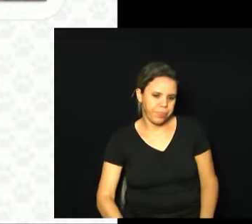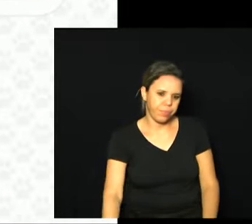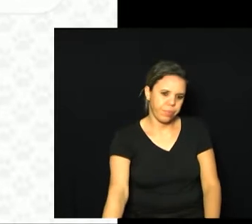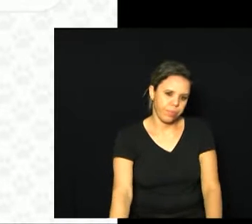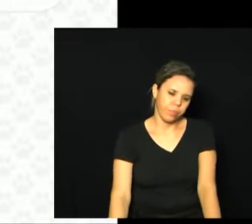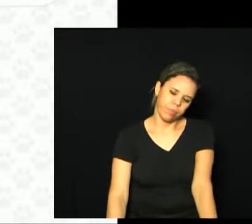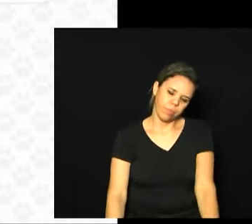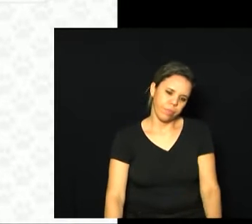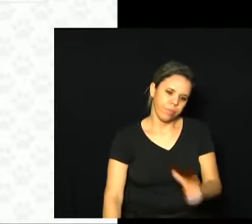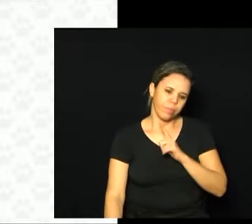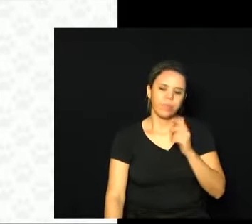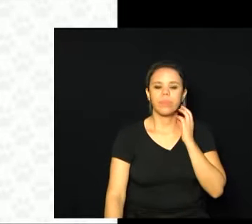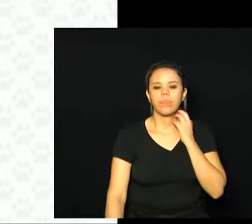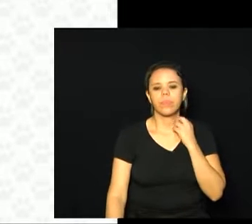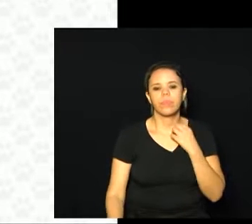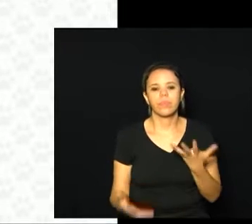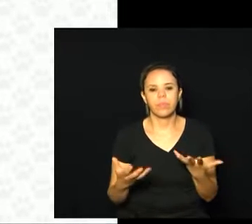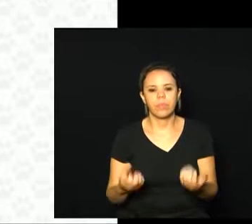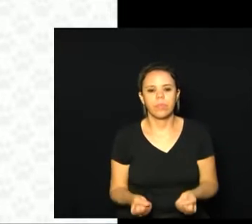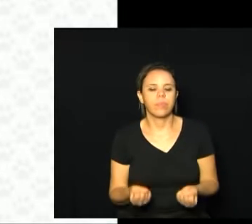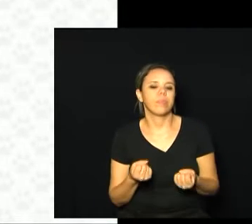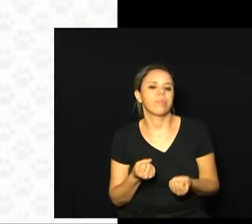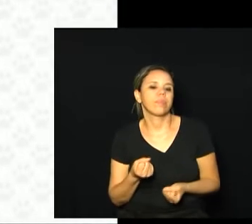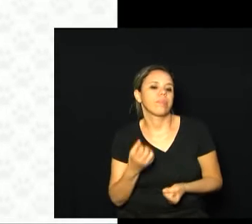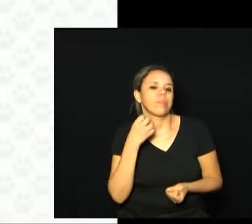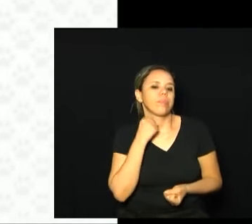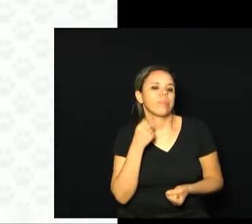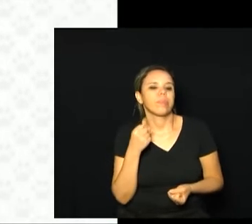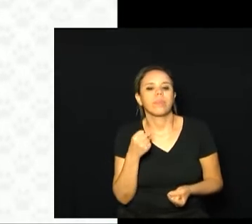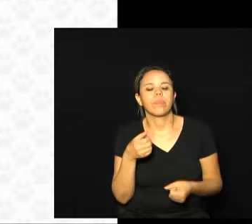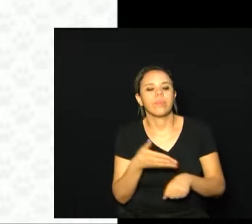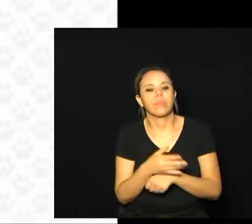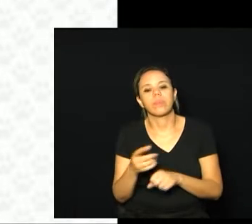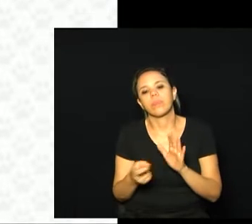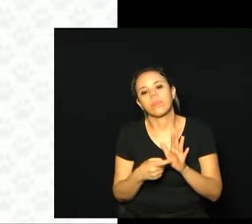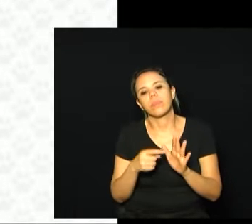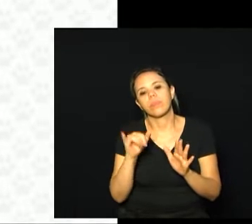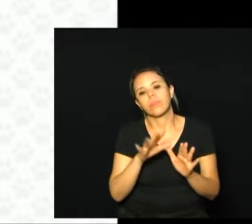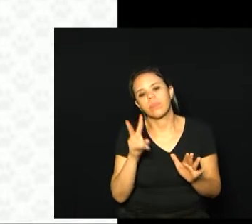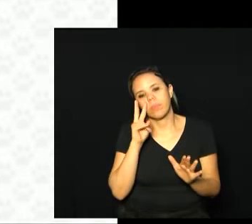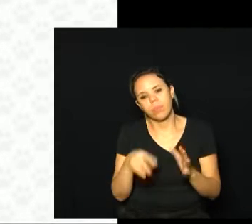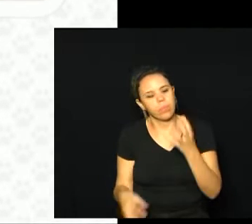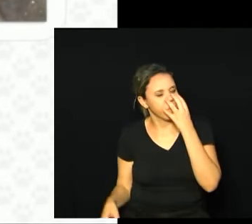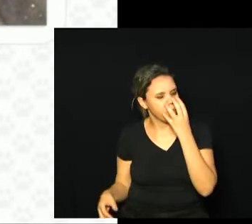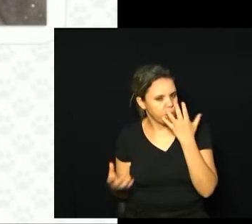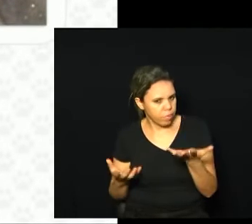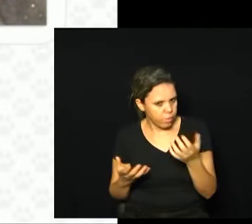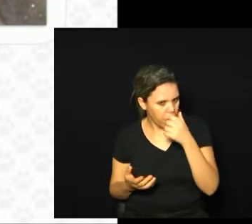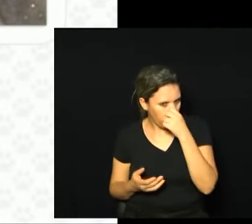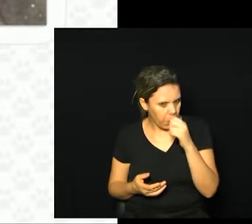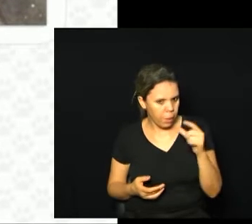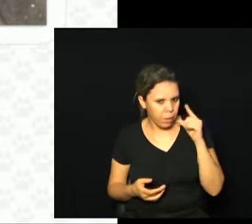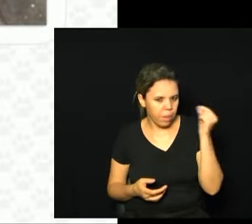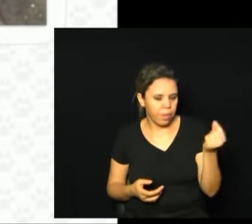agora a gente tem aí, ó, adote um amiguinho. Você entra lá, clica na imagem do cão que quer adotar ou do